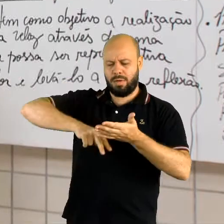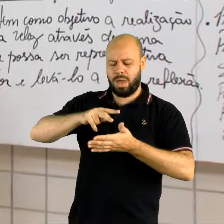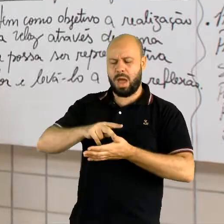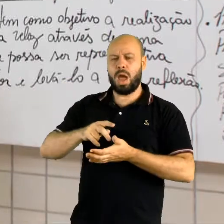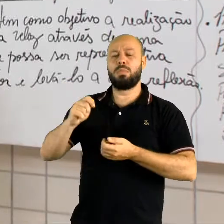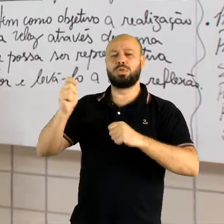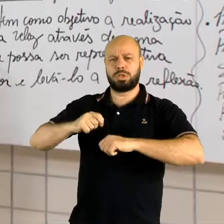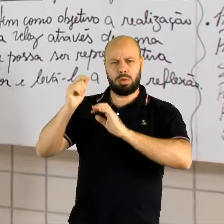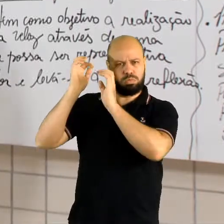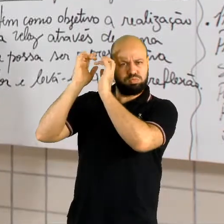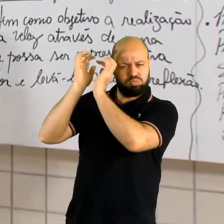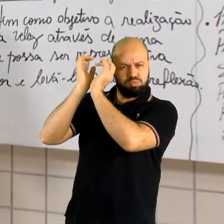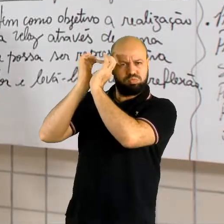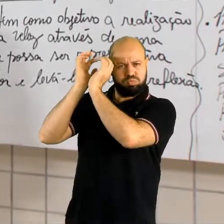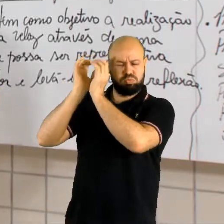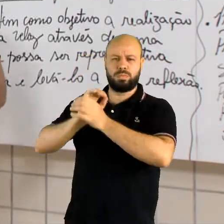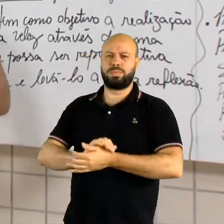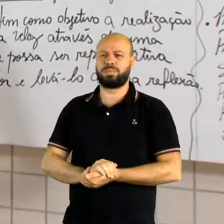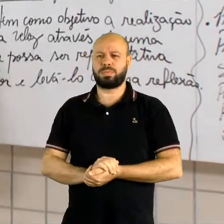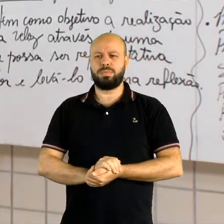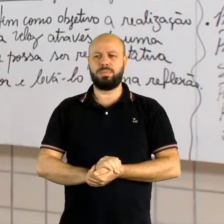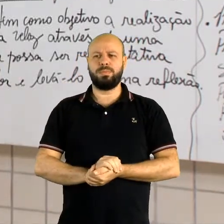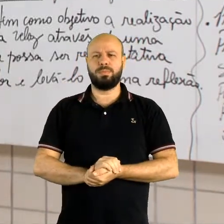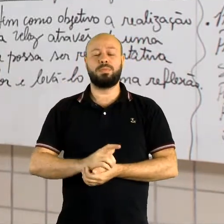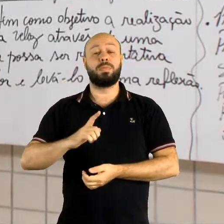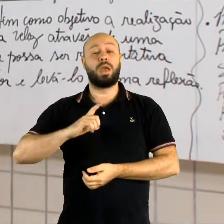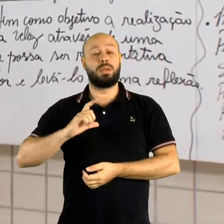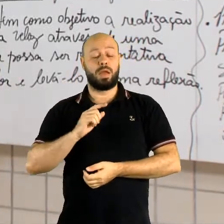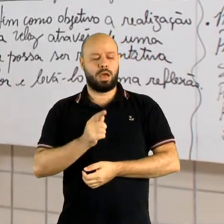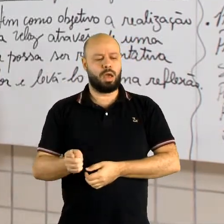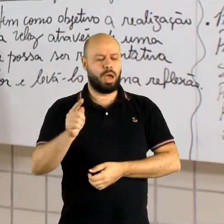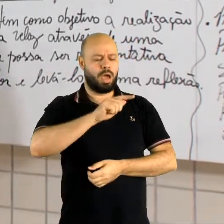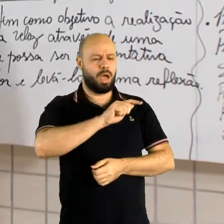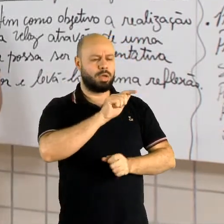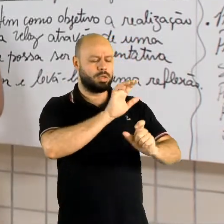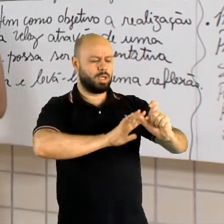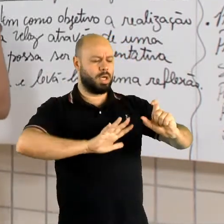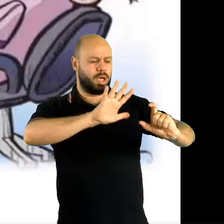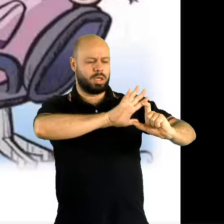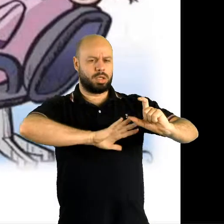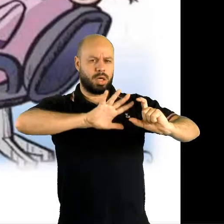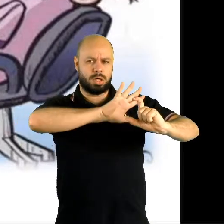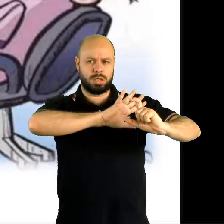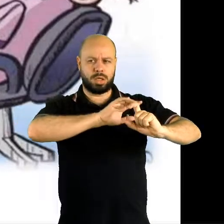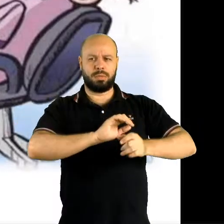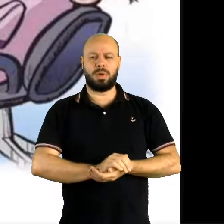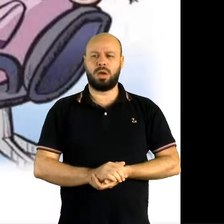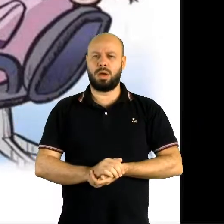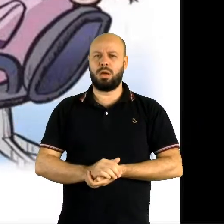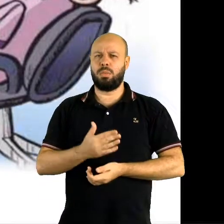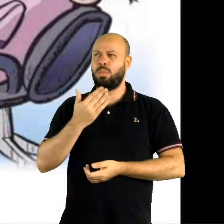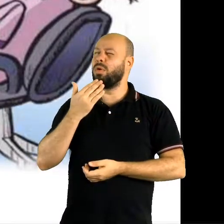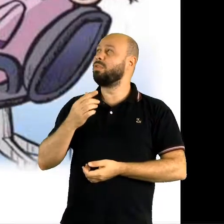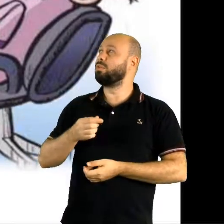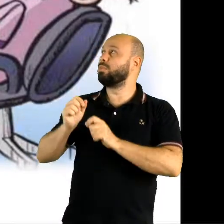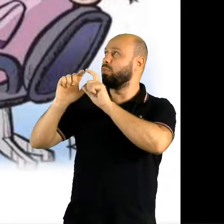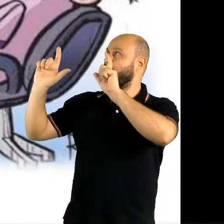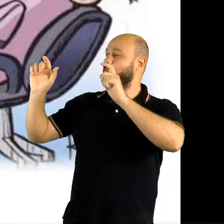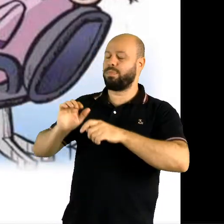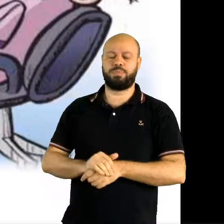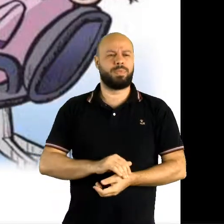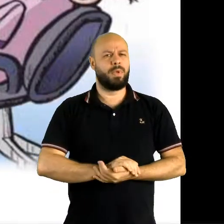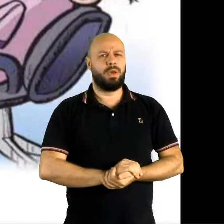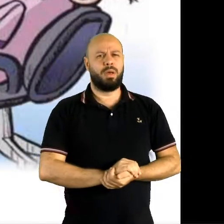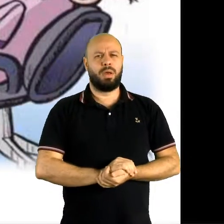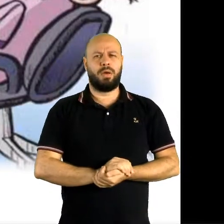reflexão. Daí nós temos a charge, por favor, uma charge, O que